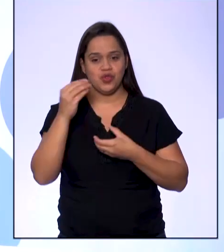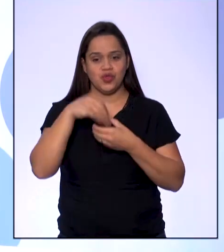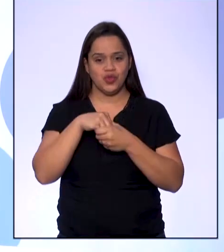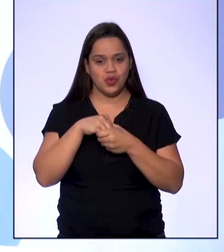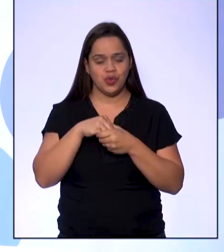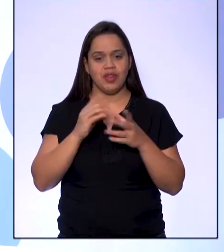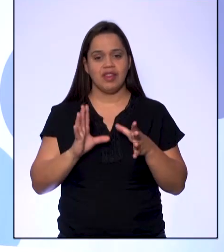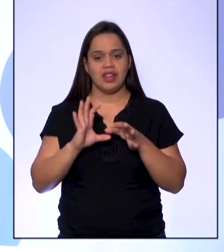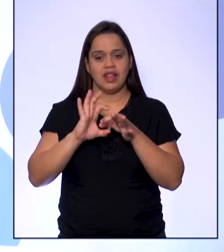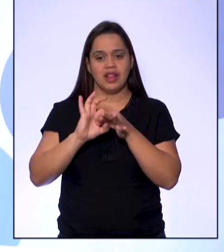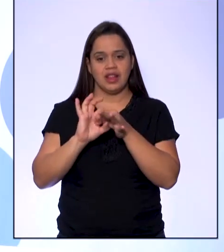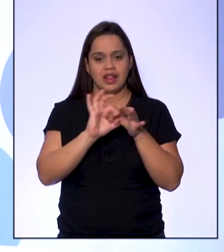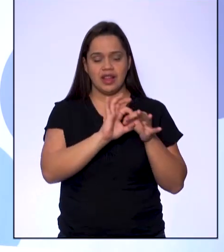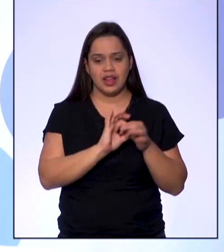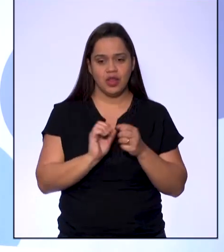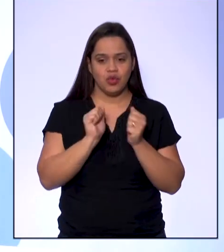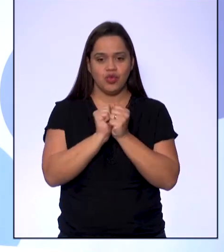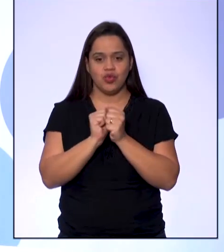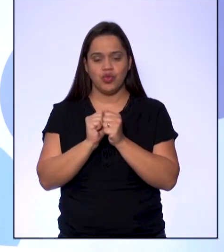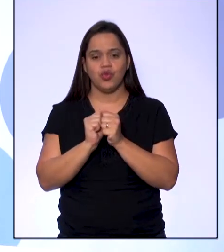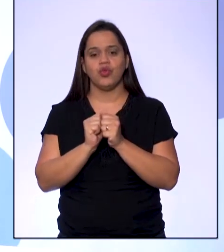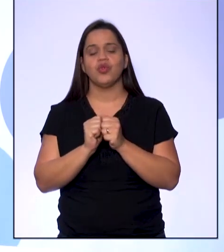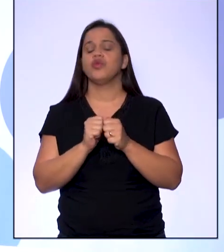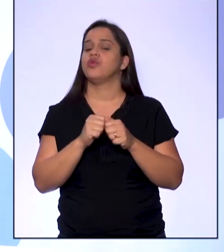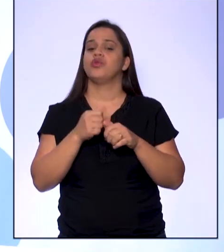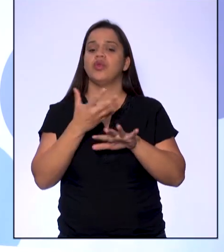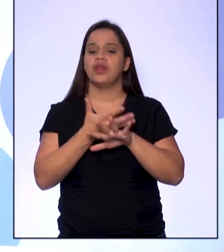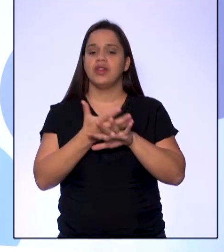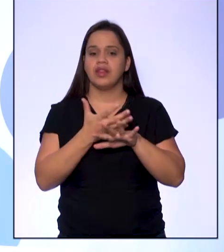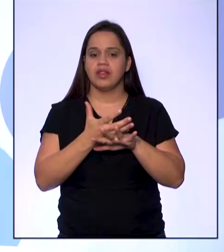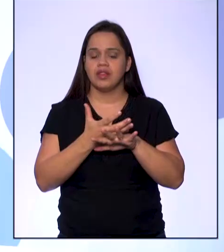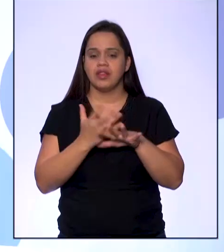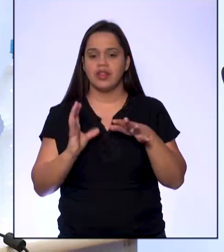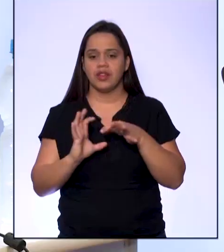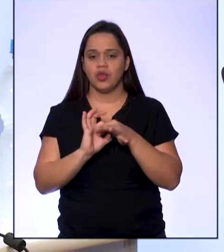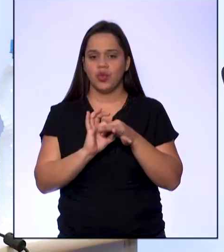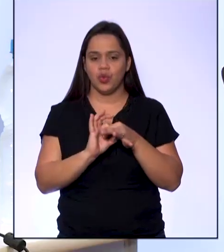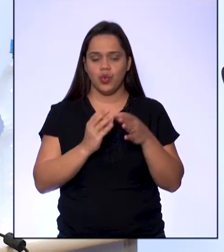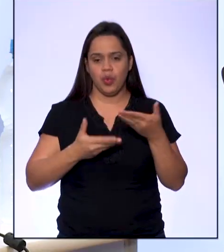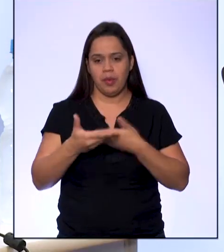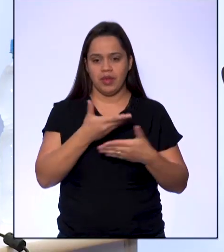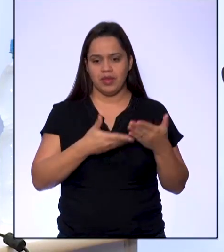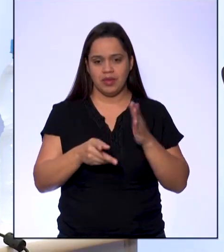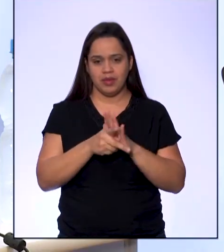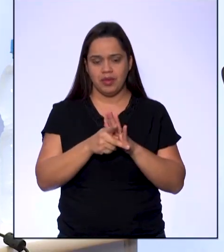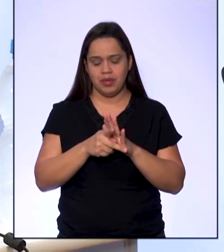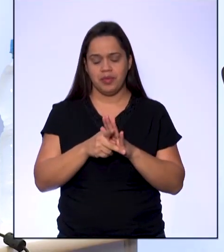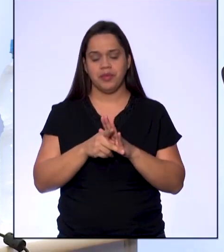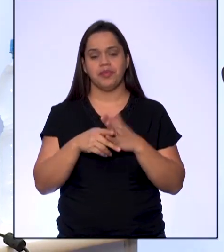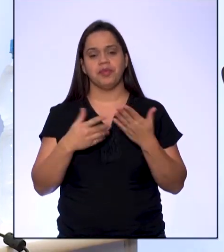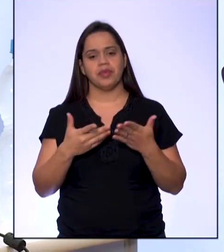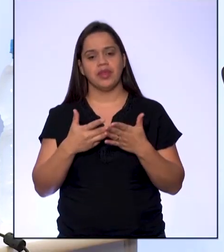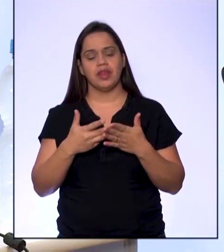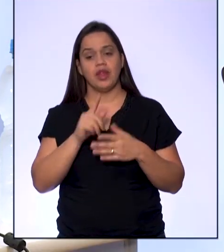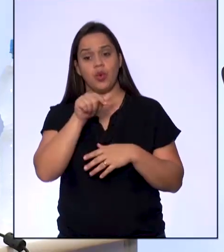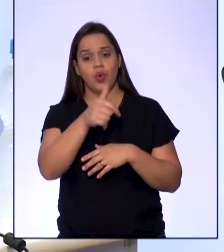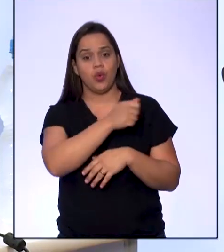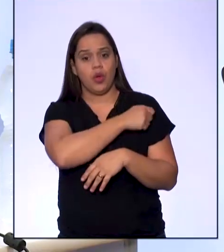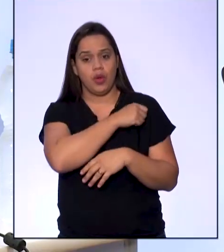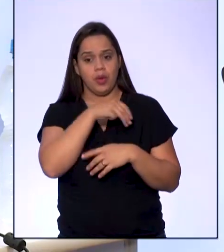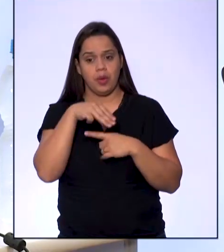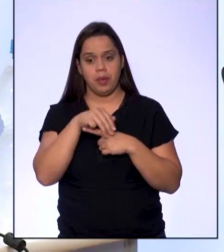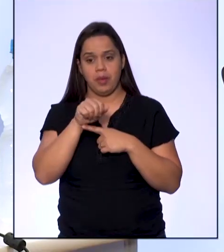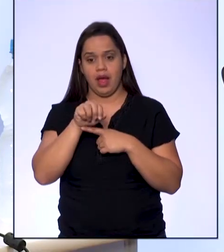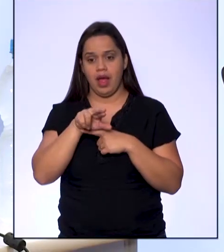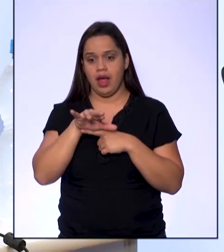Uhum. Intertextualidade, tem intertextualidade, a conversando. também, conversando. E a Maria Eduarda falou uma coisa muito interessante que nós